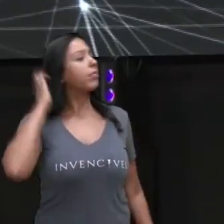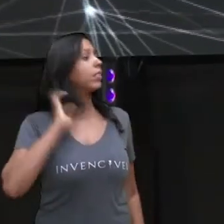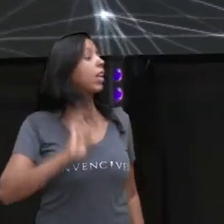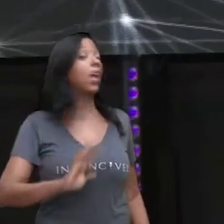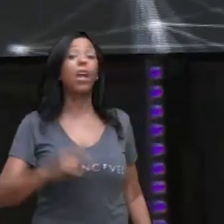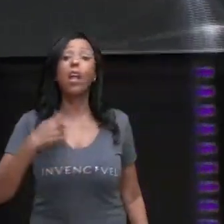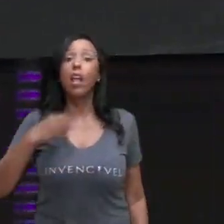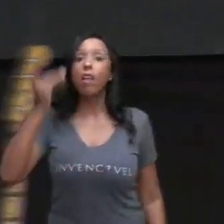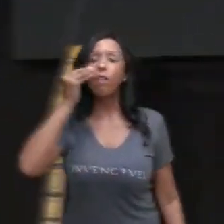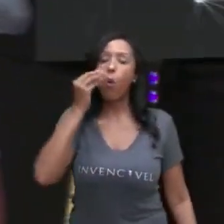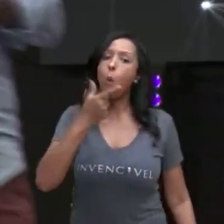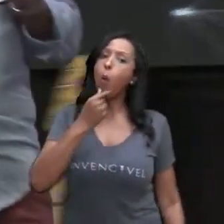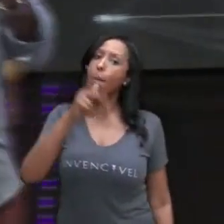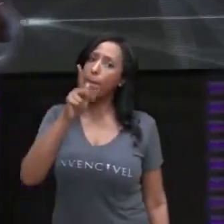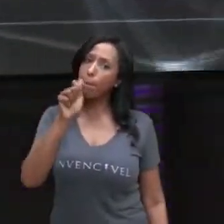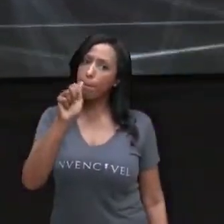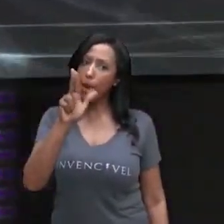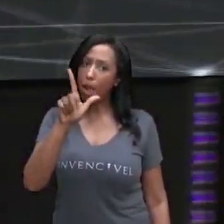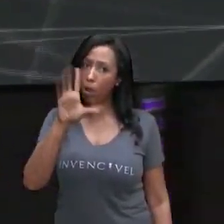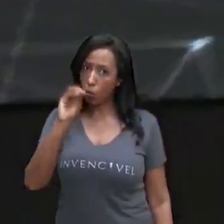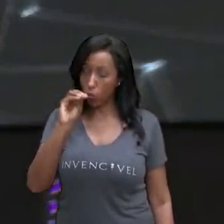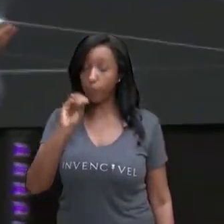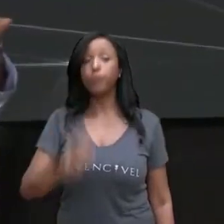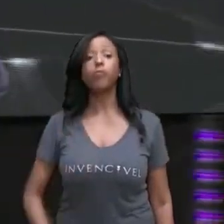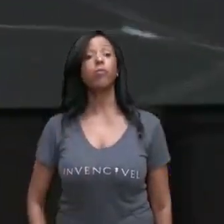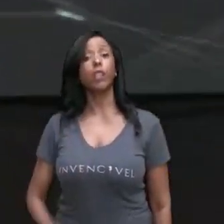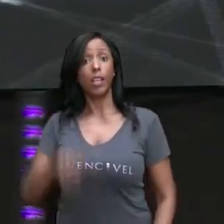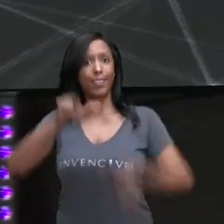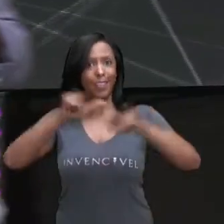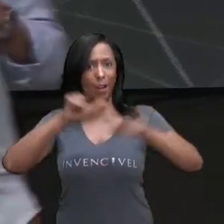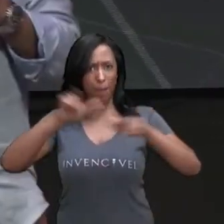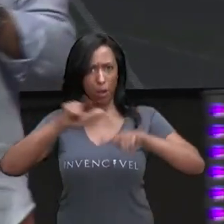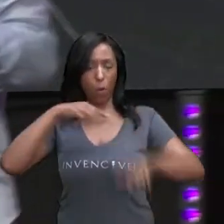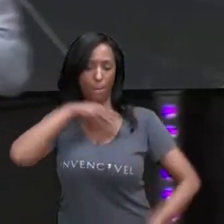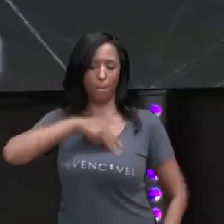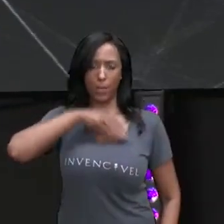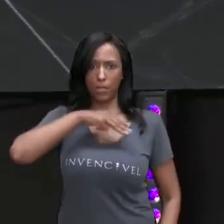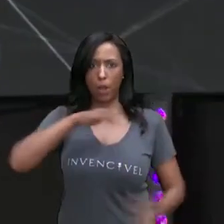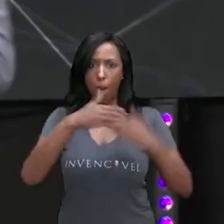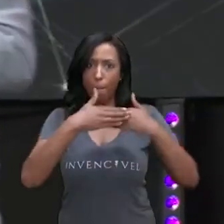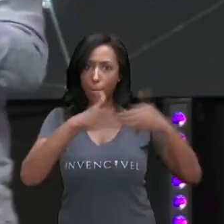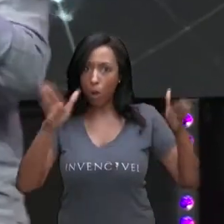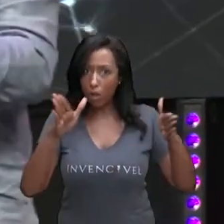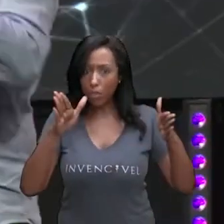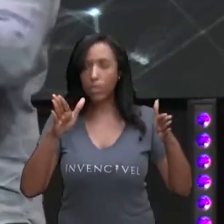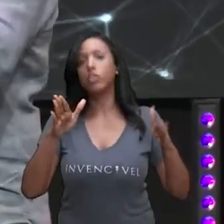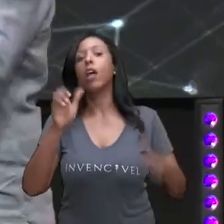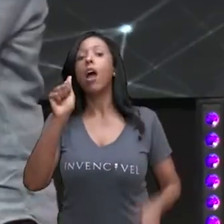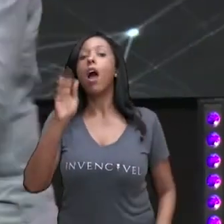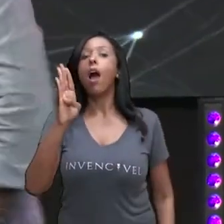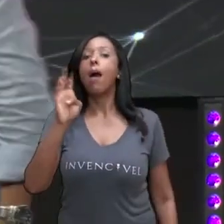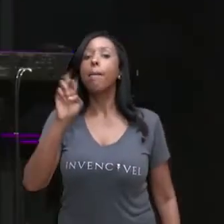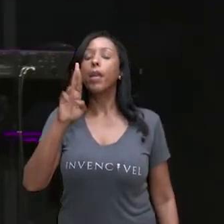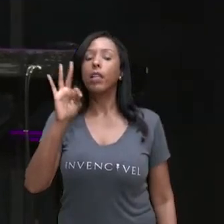Eu conheci Paulo Solonca. Paulo Solonca trabalhou para a Missão Portas Abertas, um grande homem de Deus, foi pastor da primeira igreja